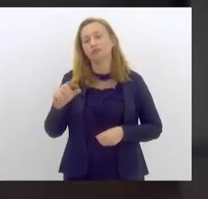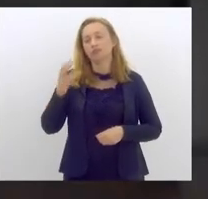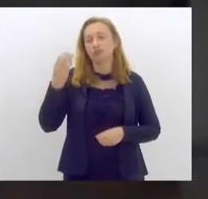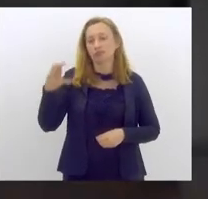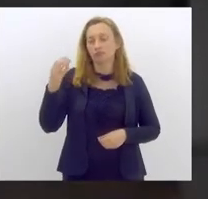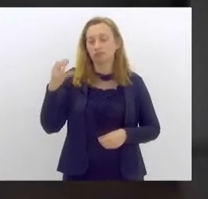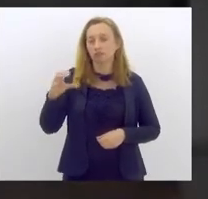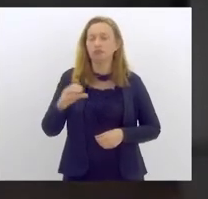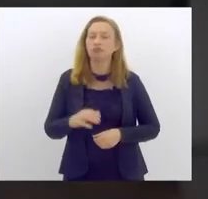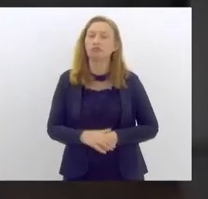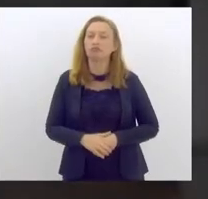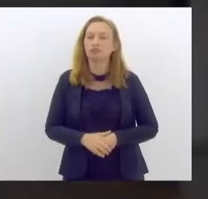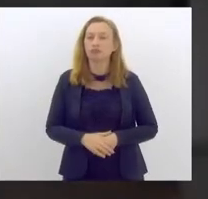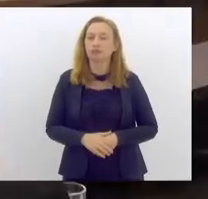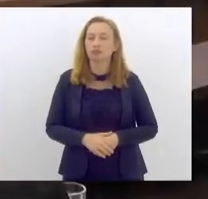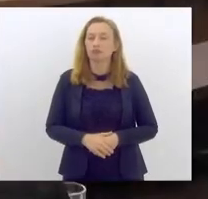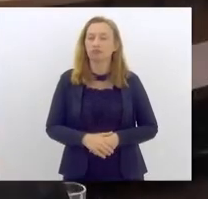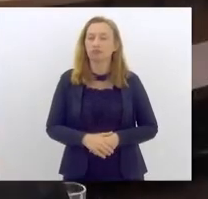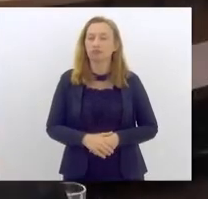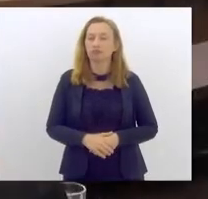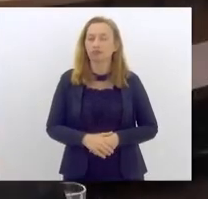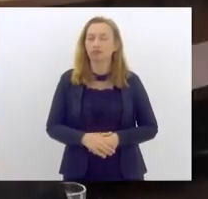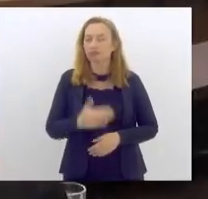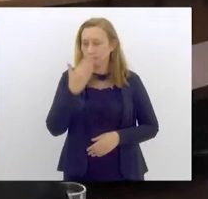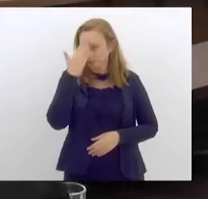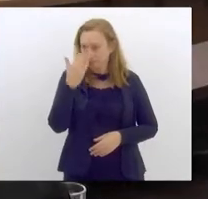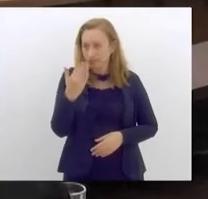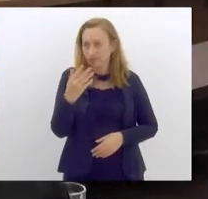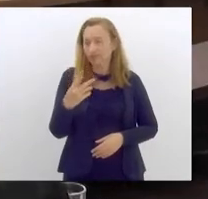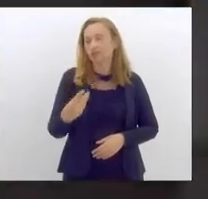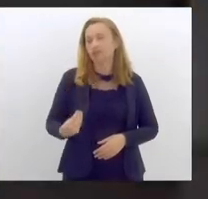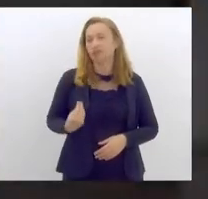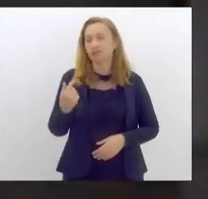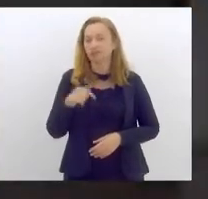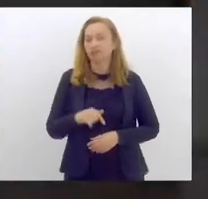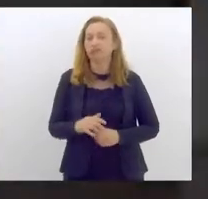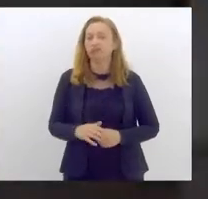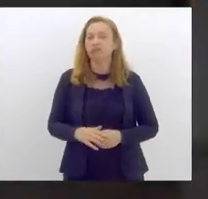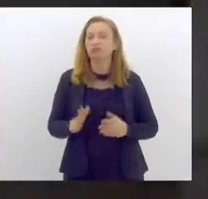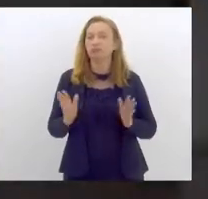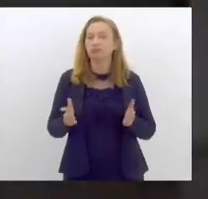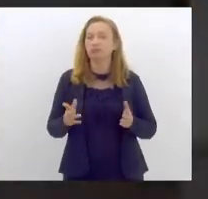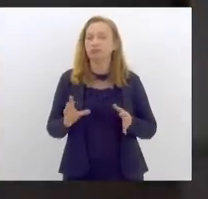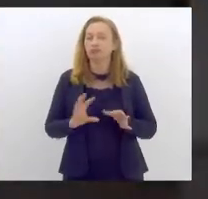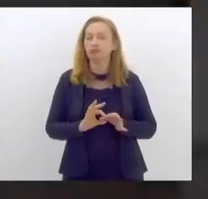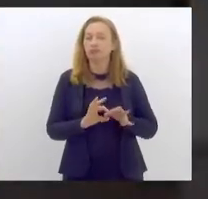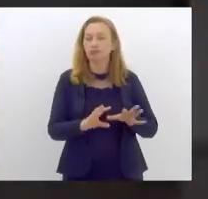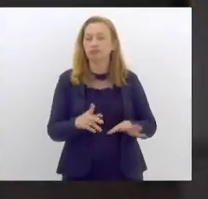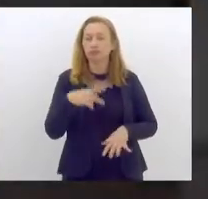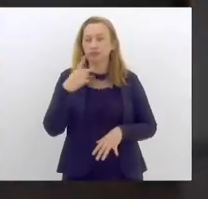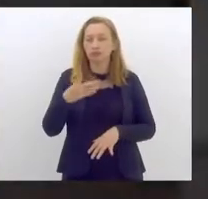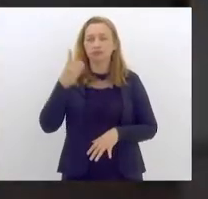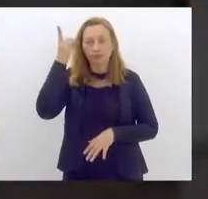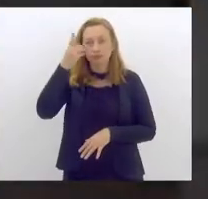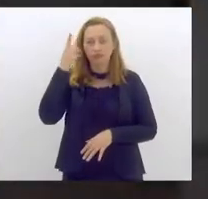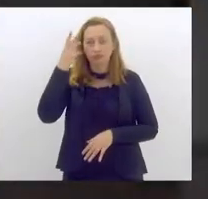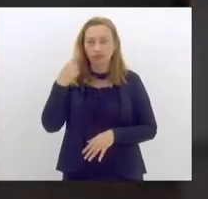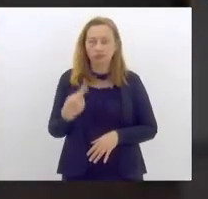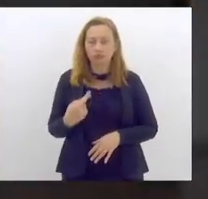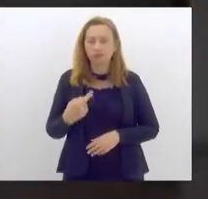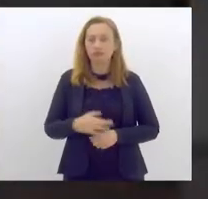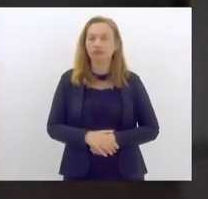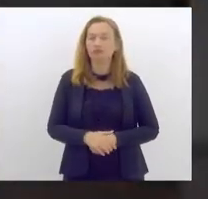Fórum de cooperativismo Popular obrigado pela presença passar a palavra então para deputada Renata